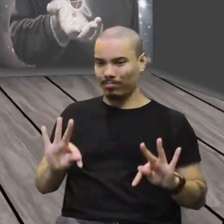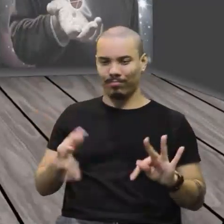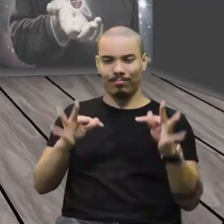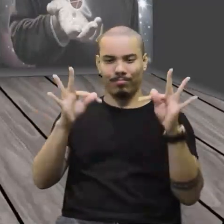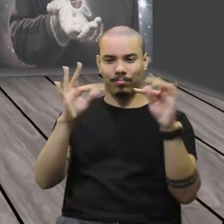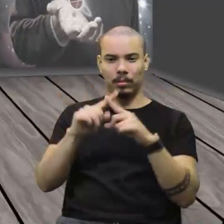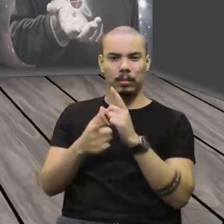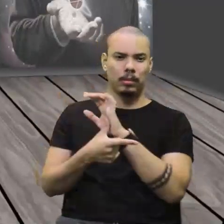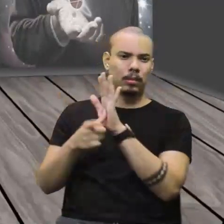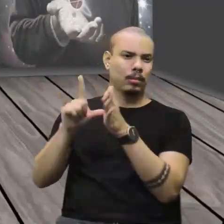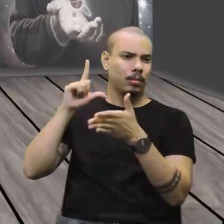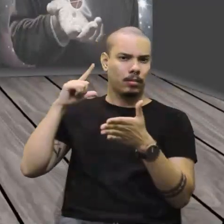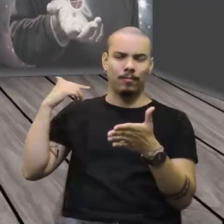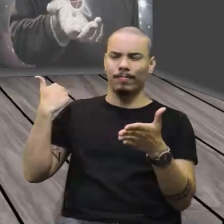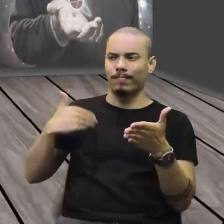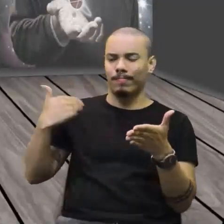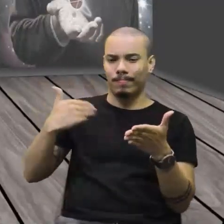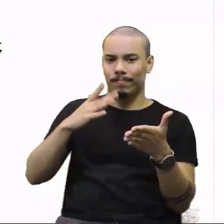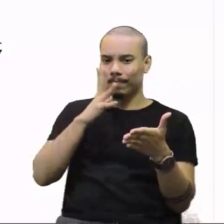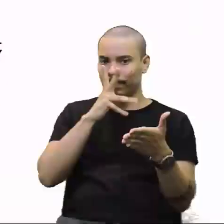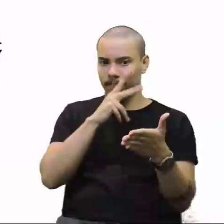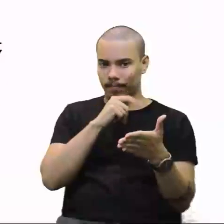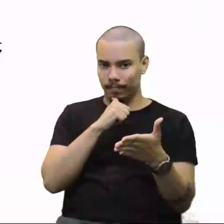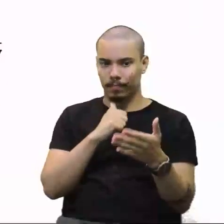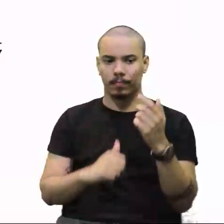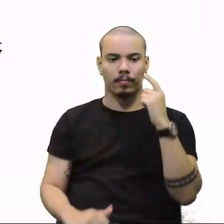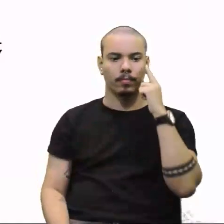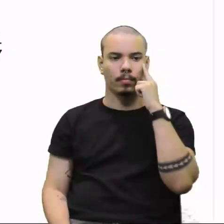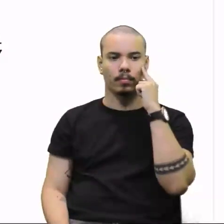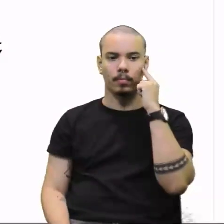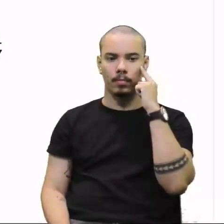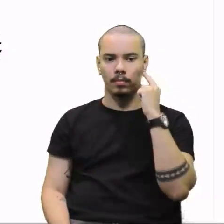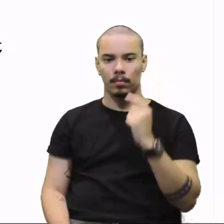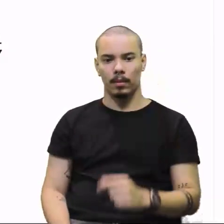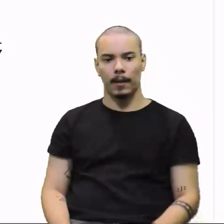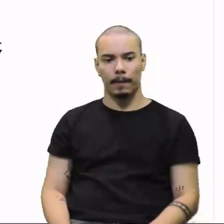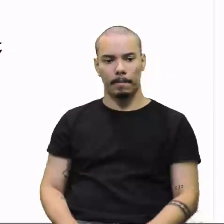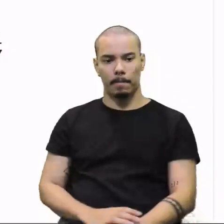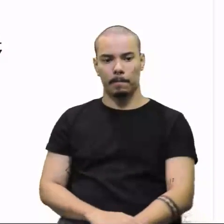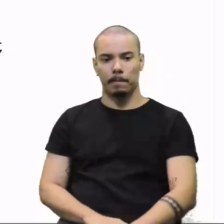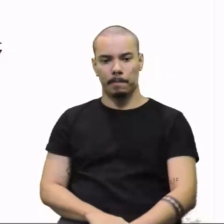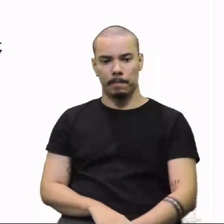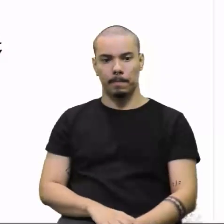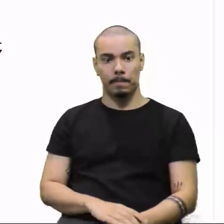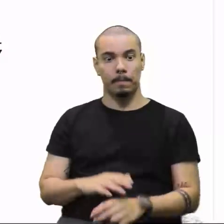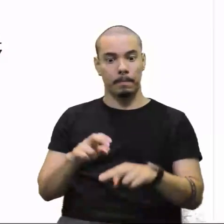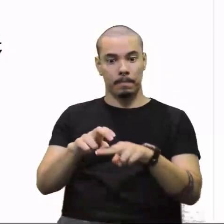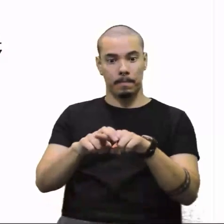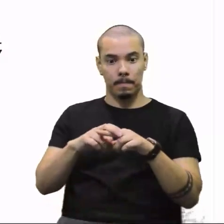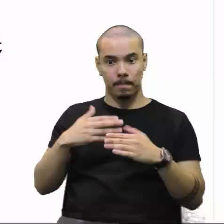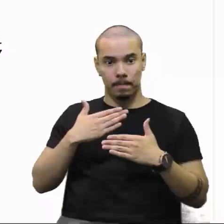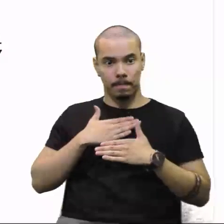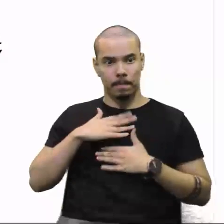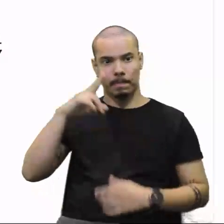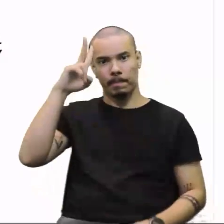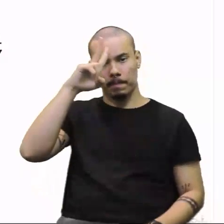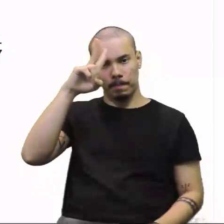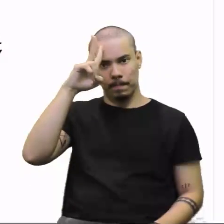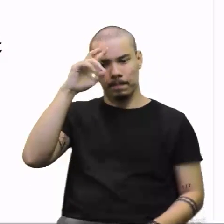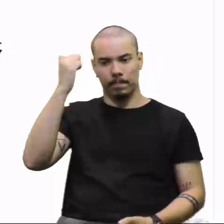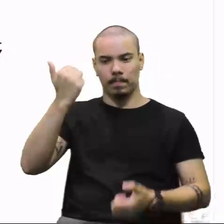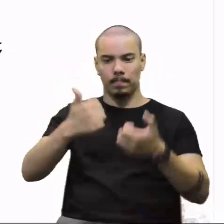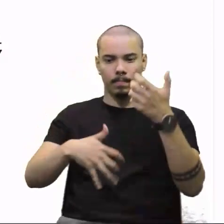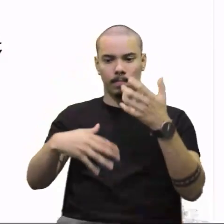sim, levava muito mais tempo, né? Mas vamos lá, continuando. Então, hoje, por isso que eu gosto da história, professor Mac, porque ela hoje nos